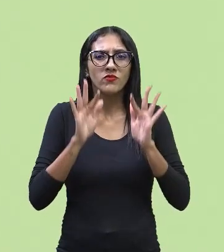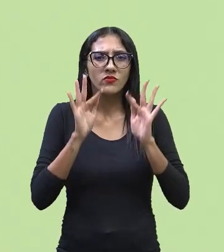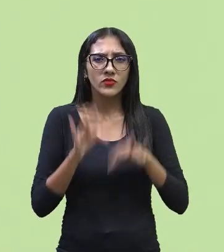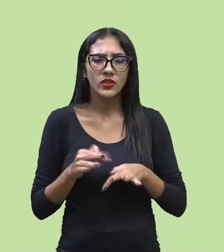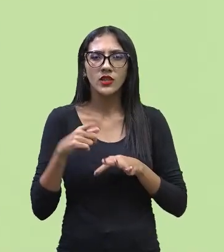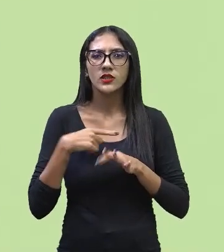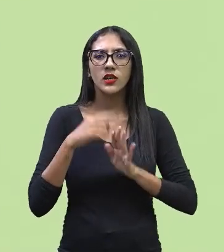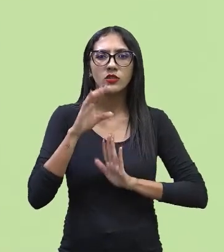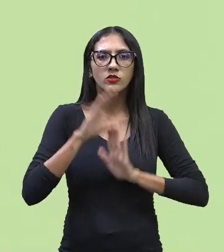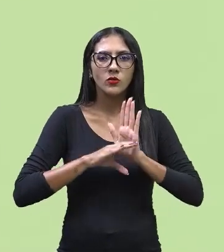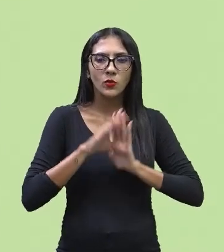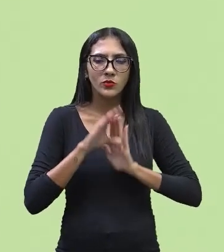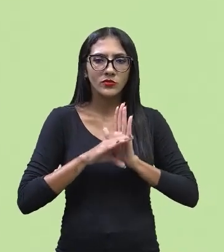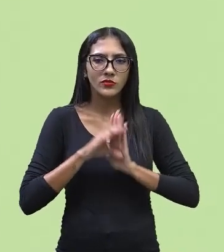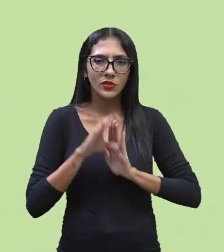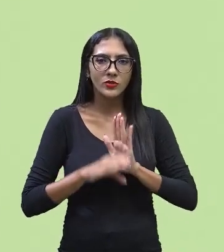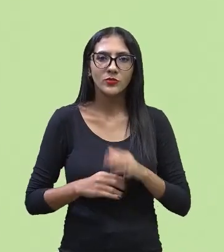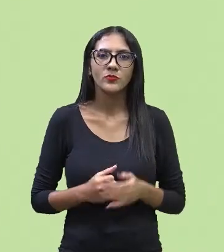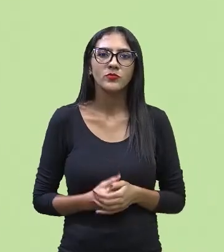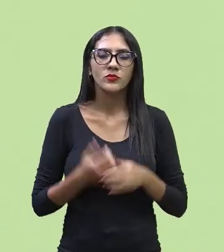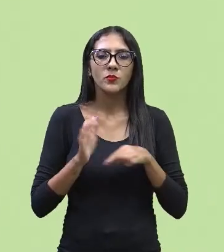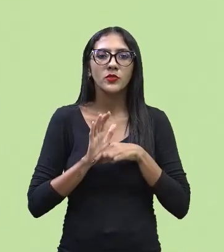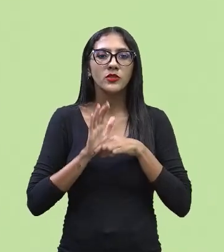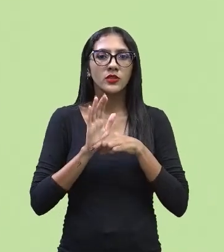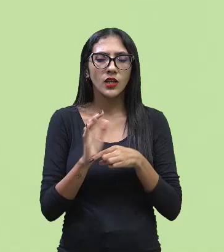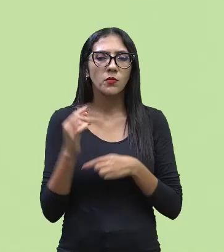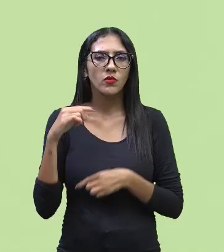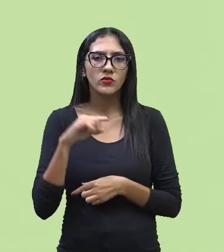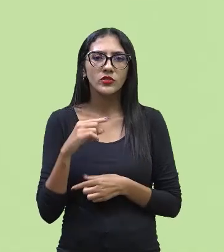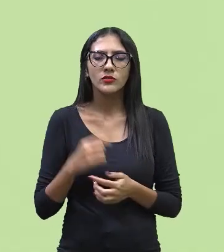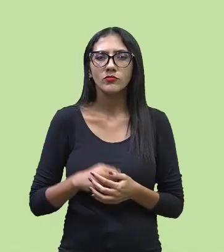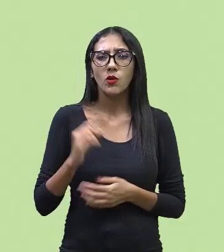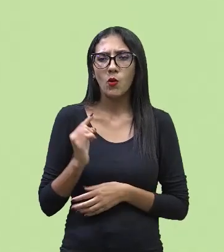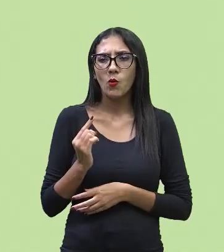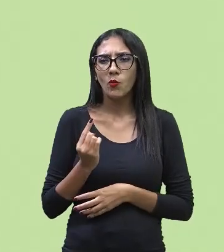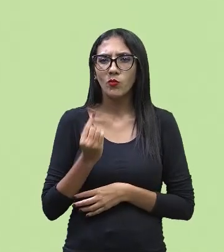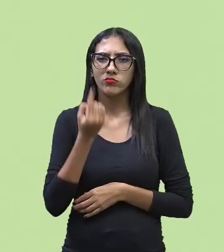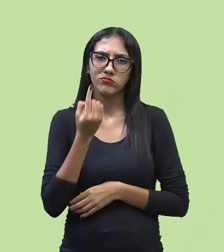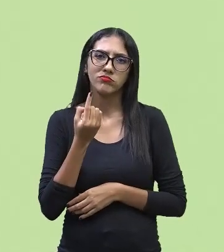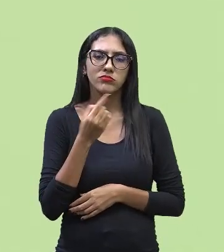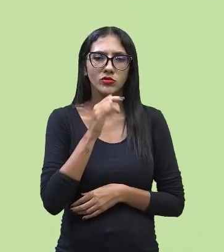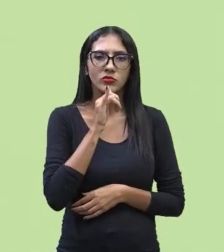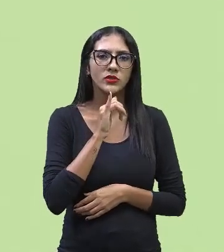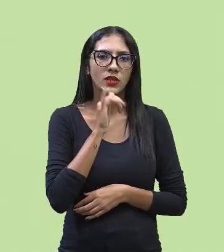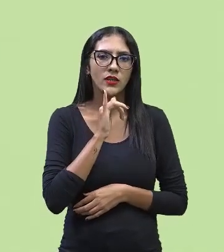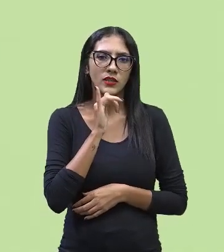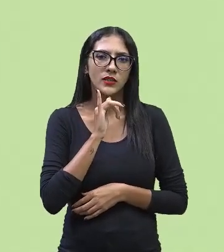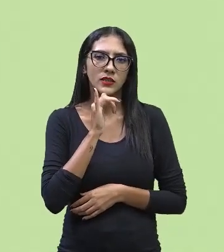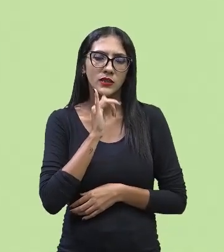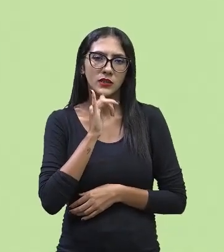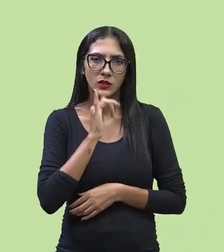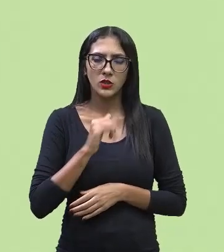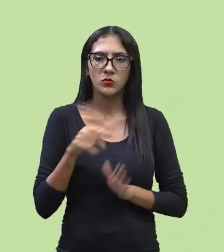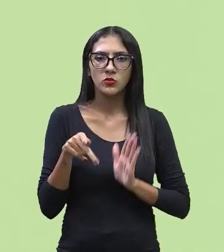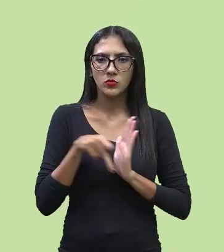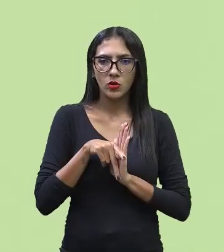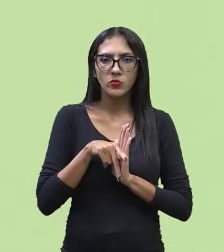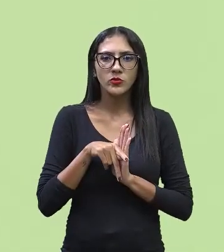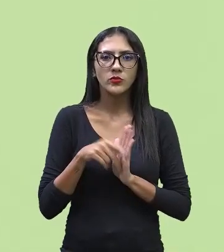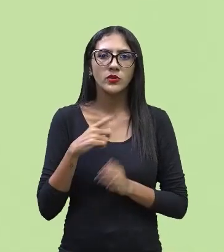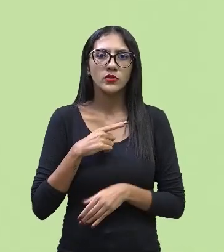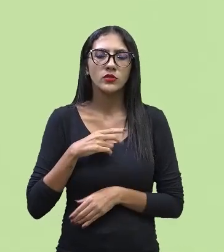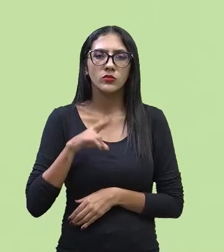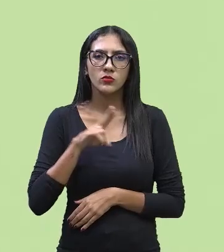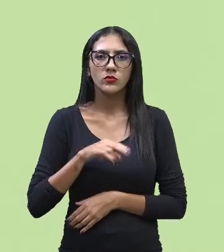de eletrólise, eu trouxe para vocês um dos casos aí, né, de um dos exemplos de eletrólise, que é